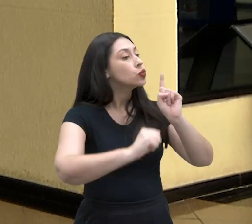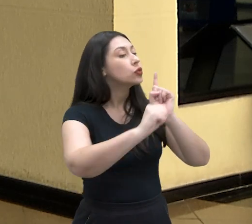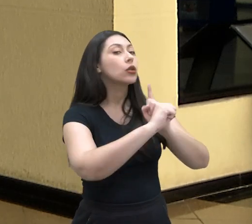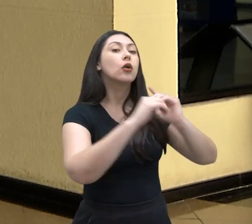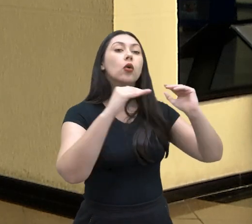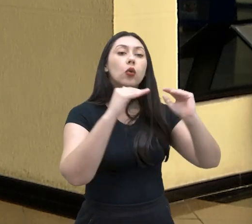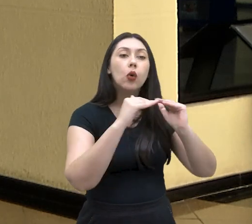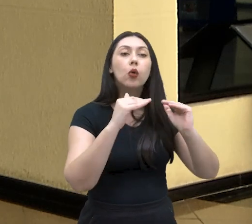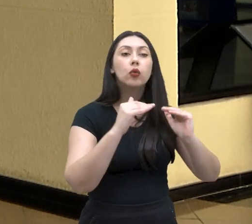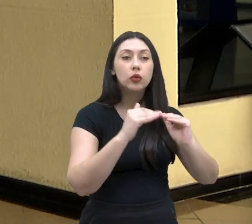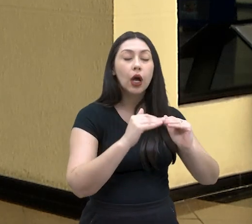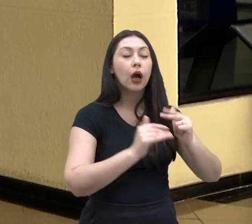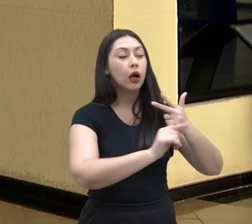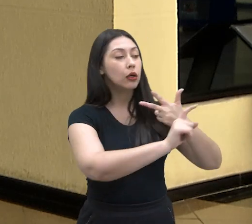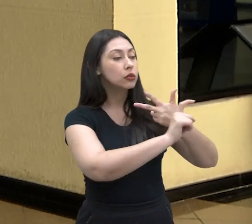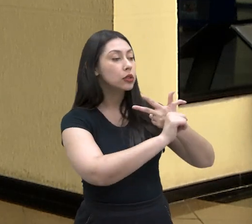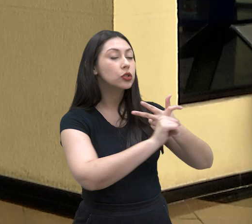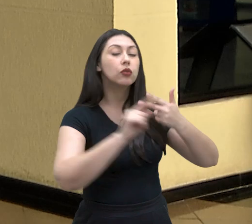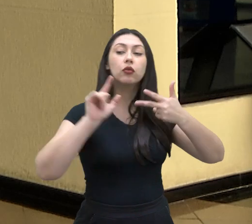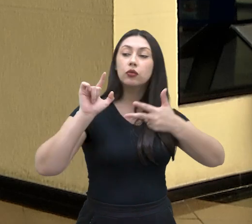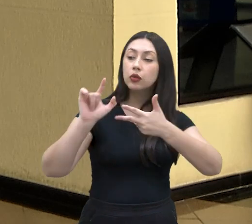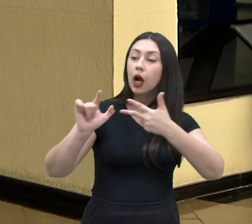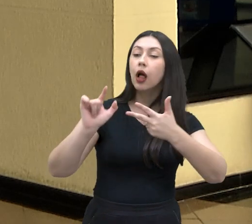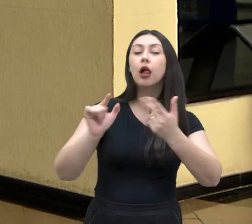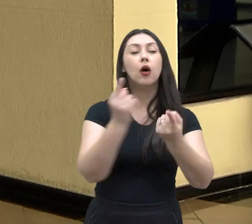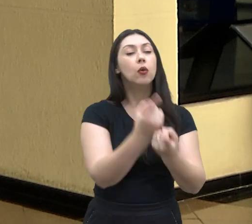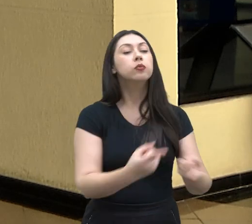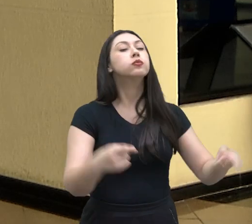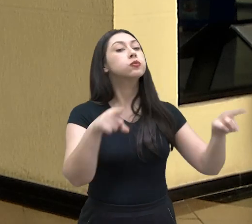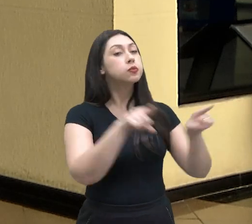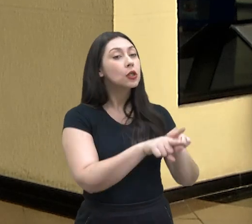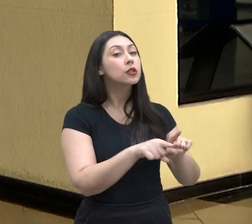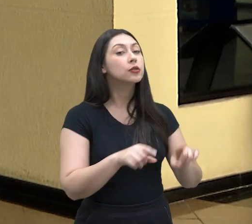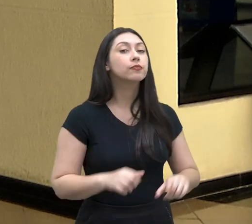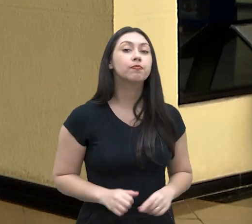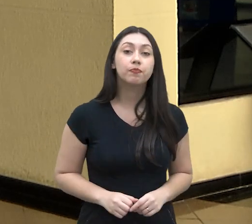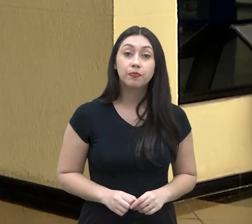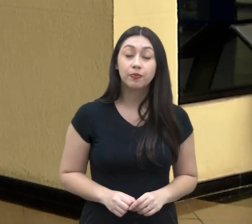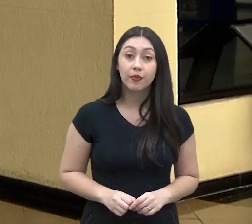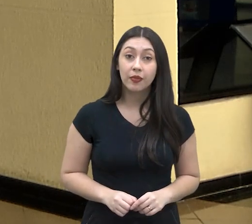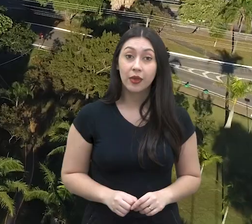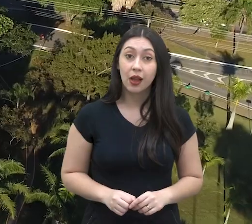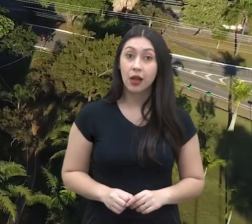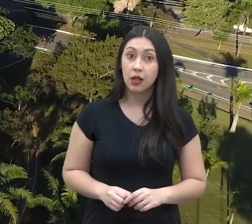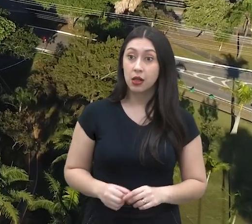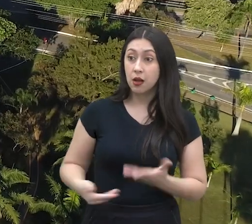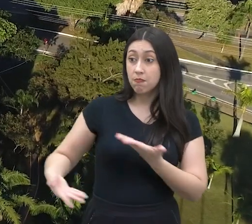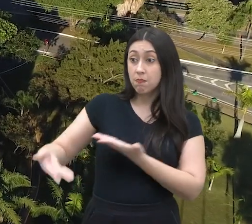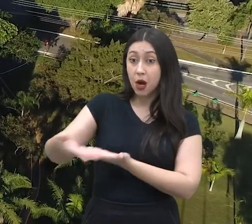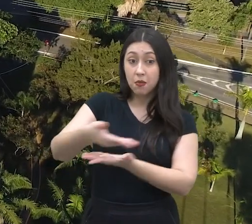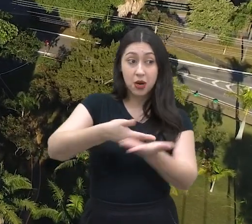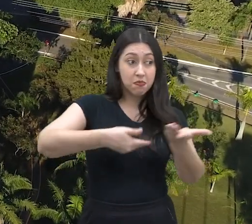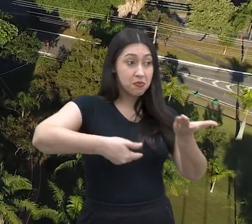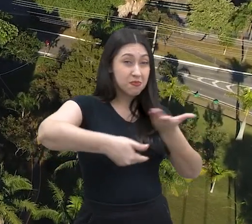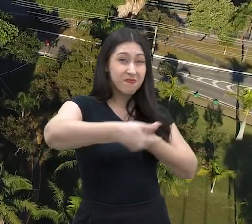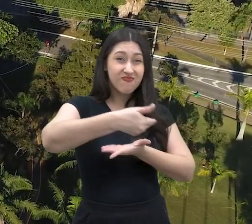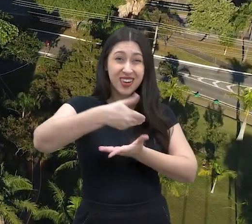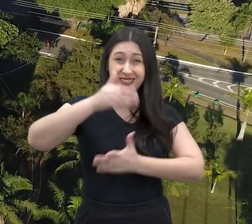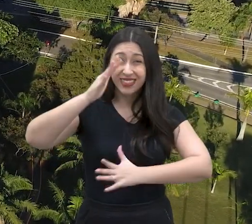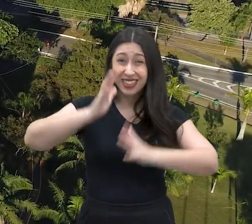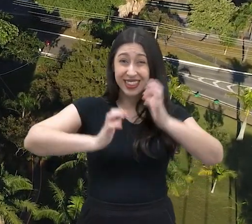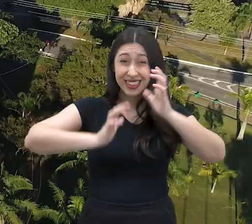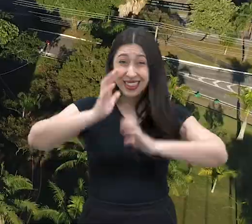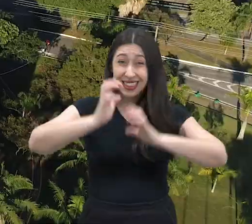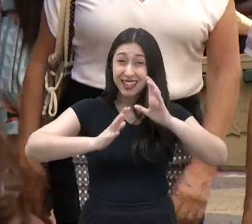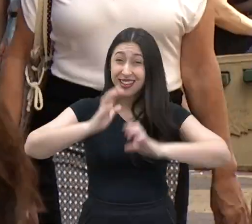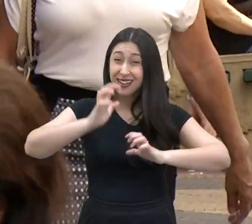pacto social que os 2 poderes precisam fazer em um dado momento em prol do coletivo. Quando essa relação entre os 2 poderes